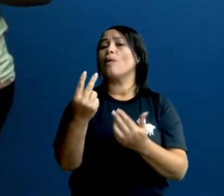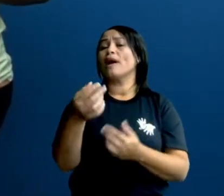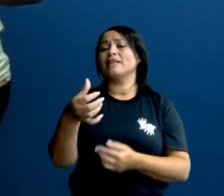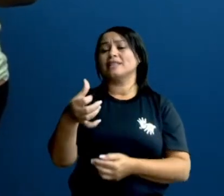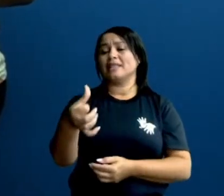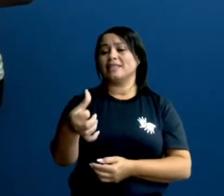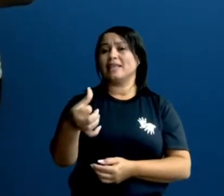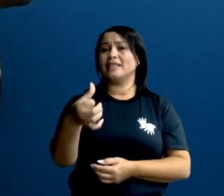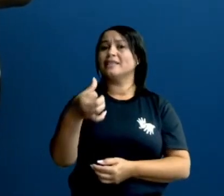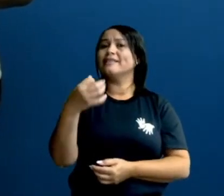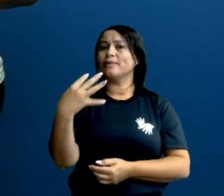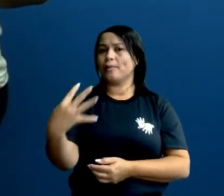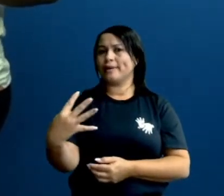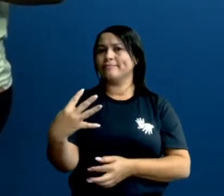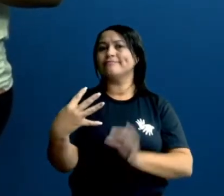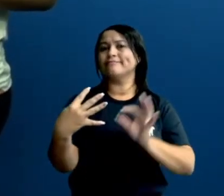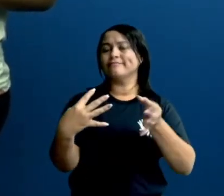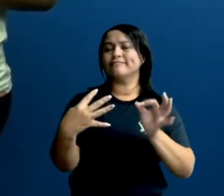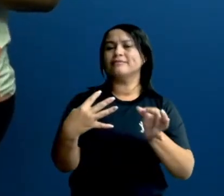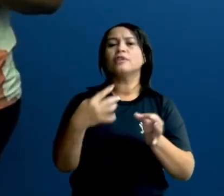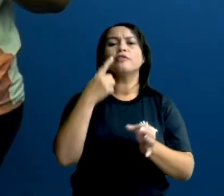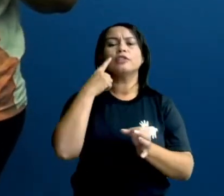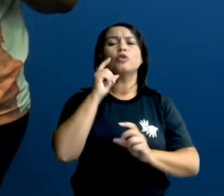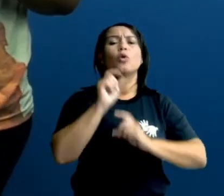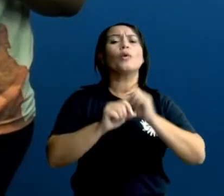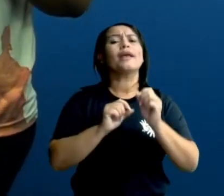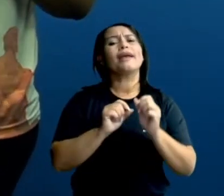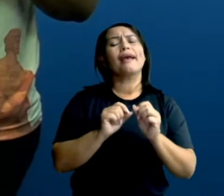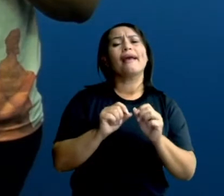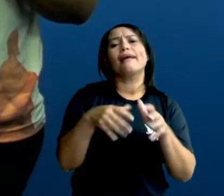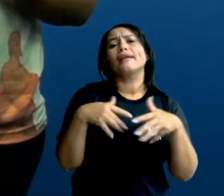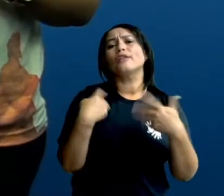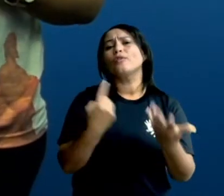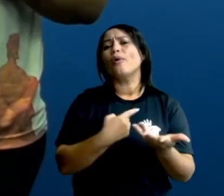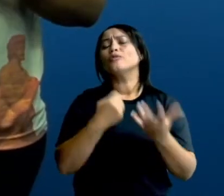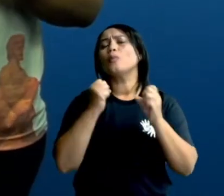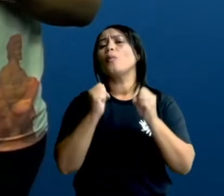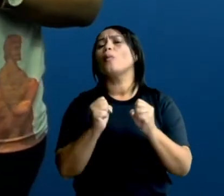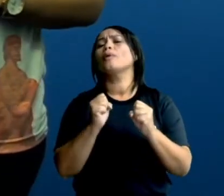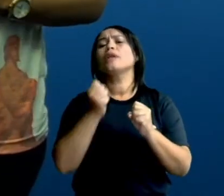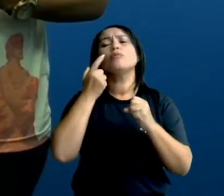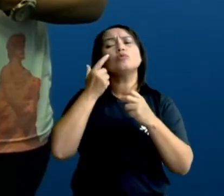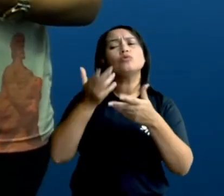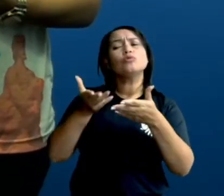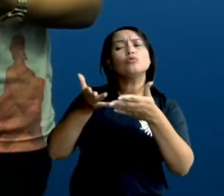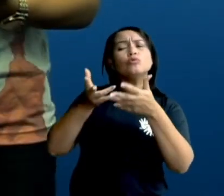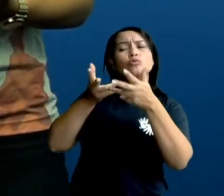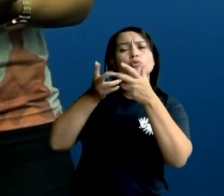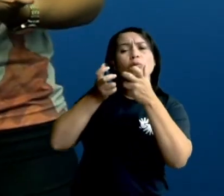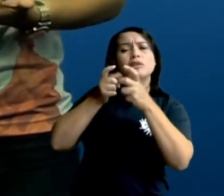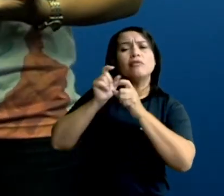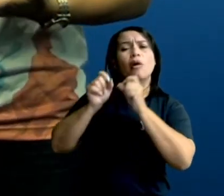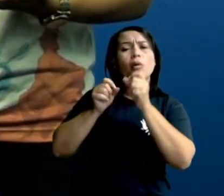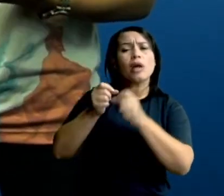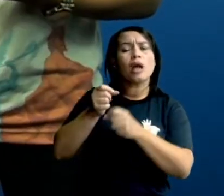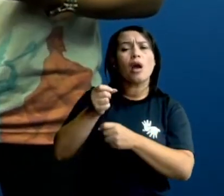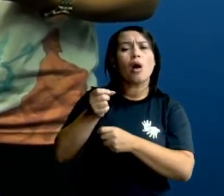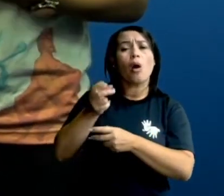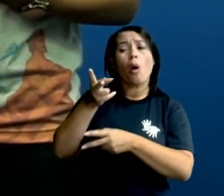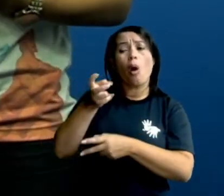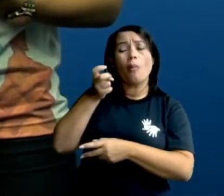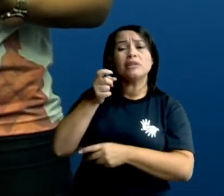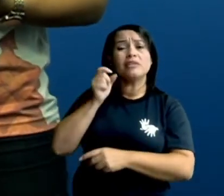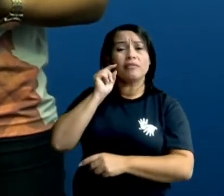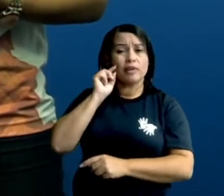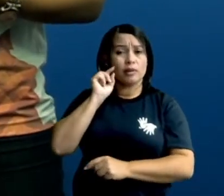A 64. Tá certo? Então, o que foi que nós podemos observar? Observamos o seguinte,